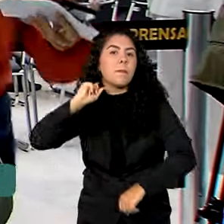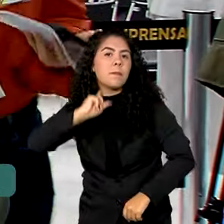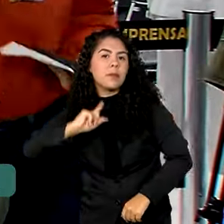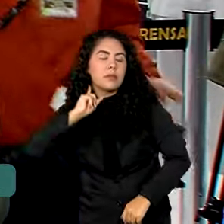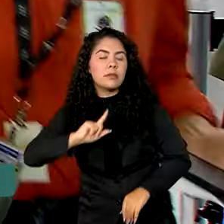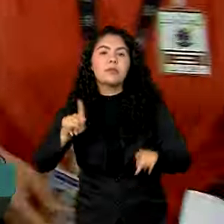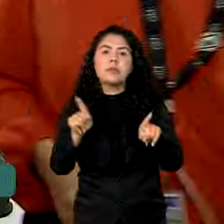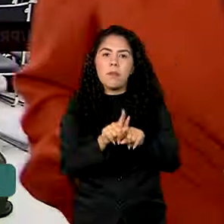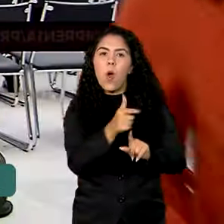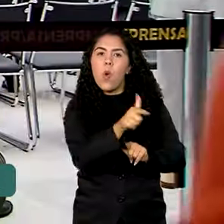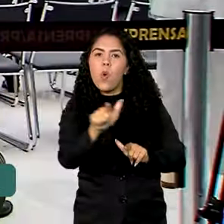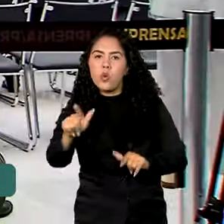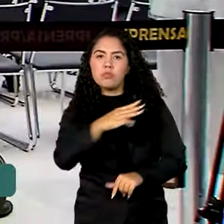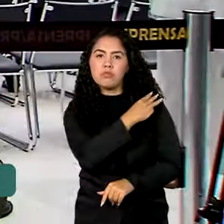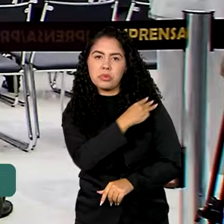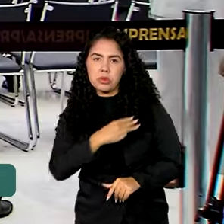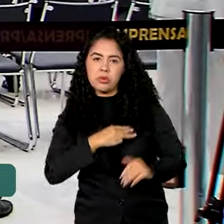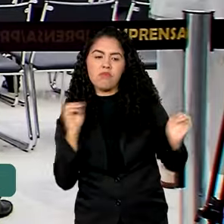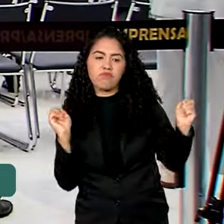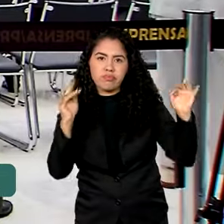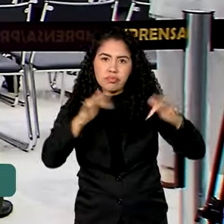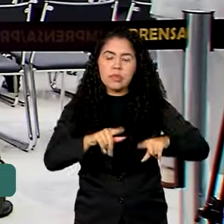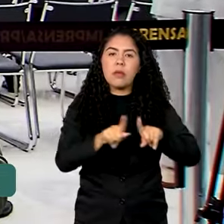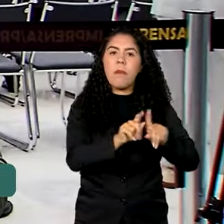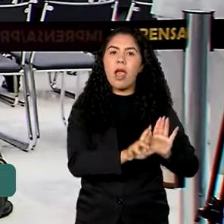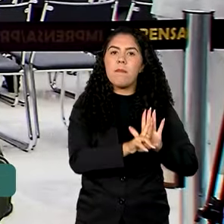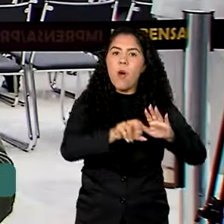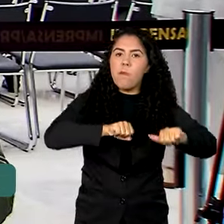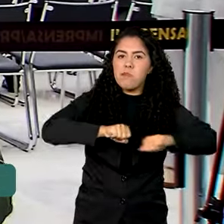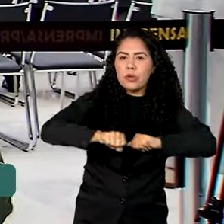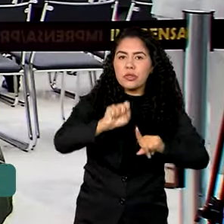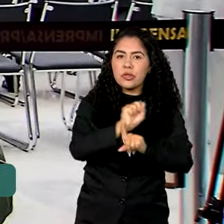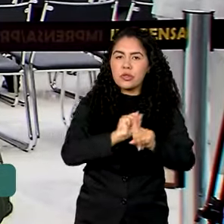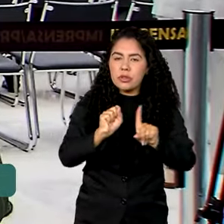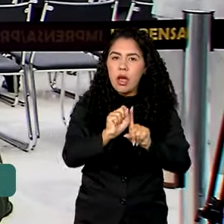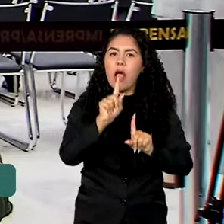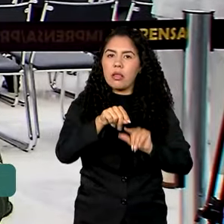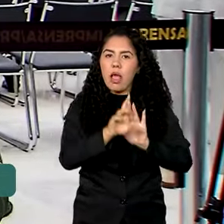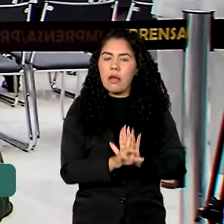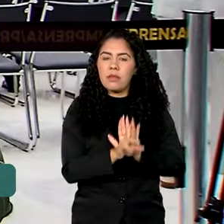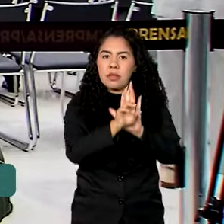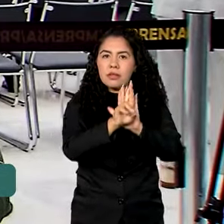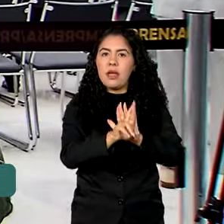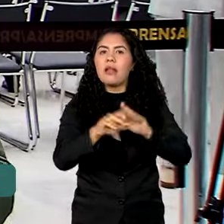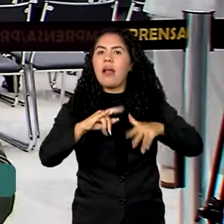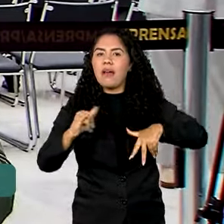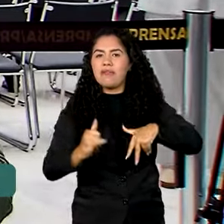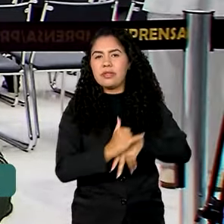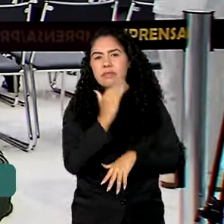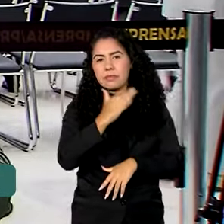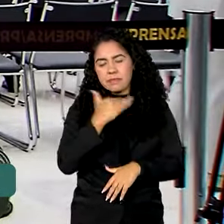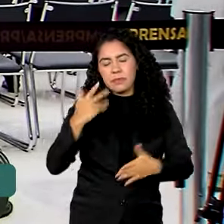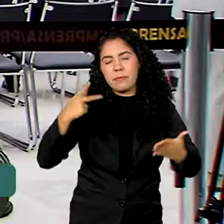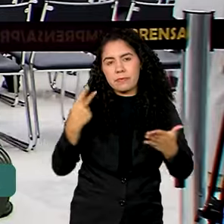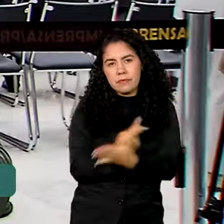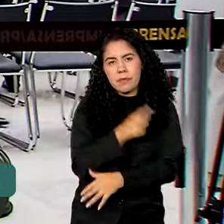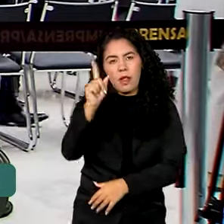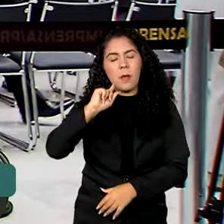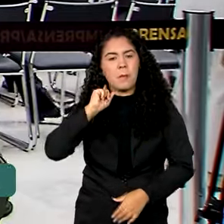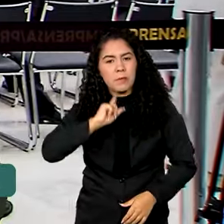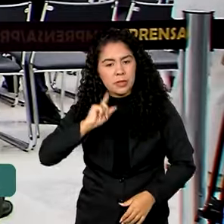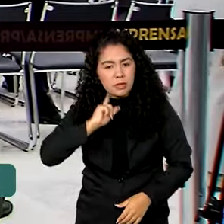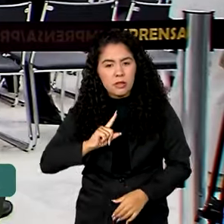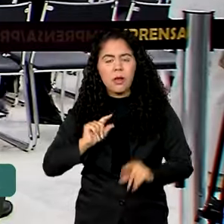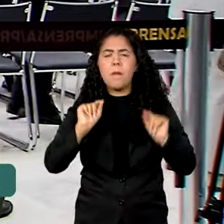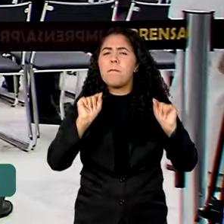além de ministros e representantes de movimentos sociais que representam as vítimas dessa tragédia em Minas Gerais. E o que